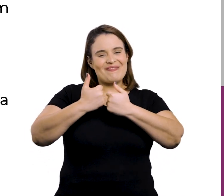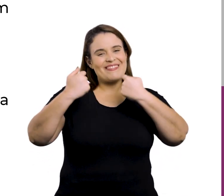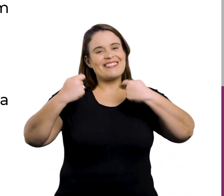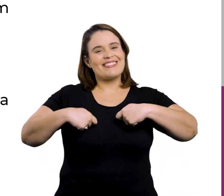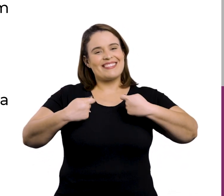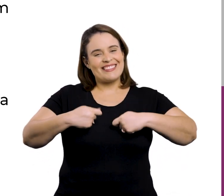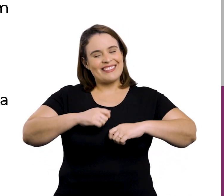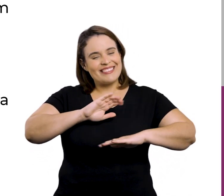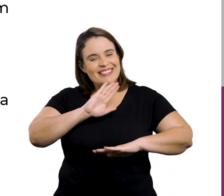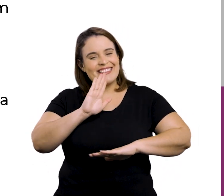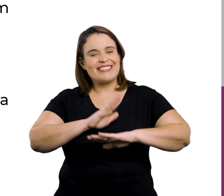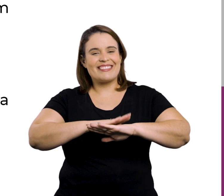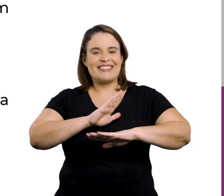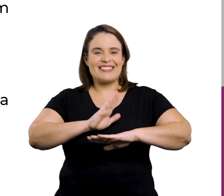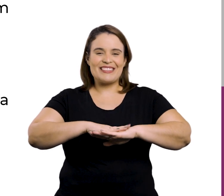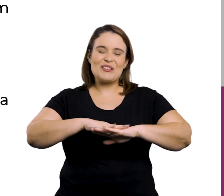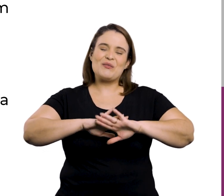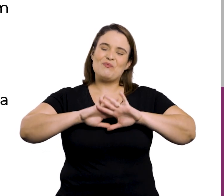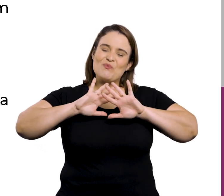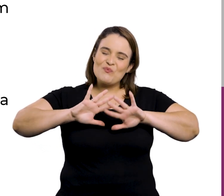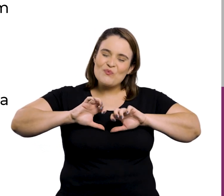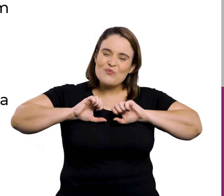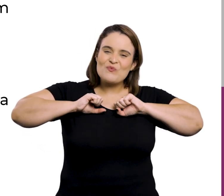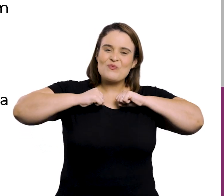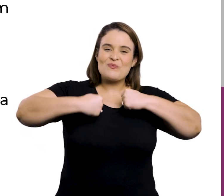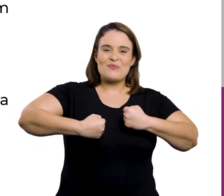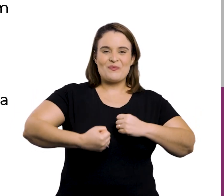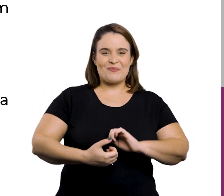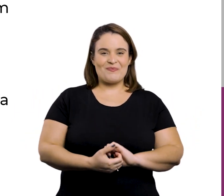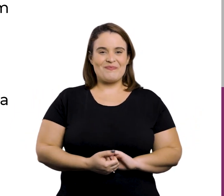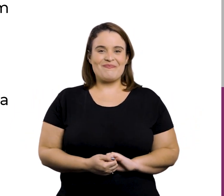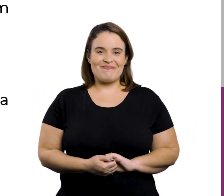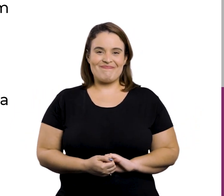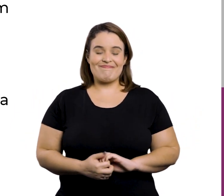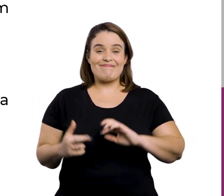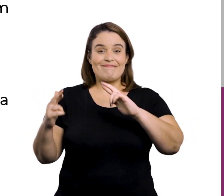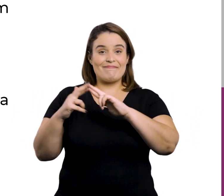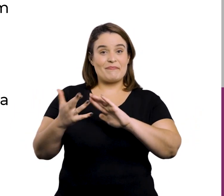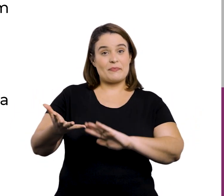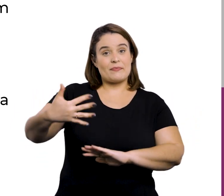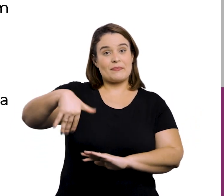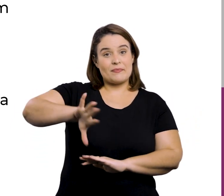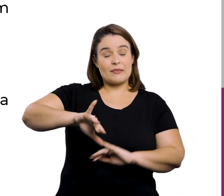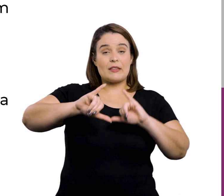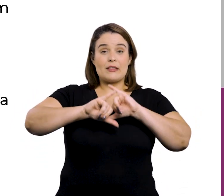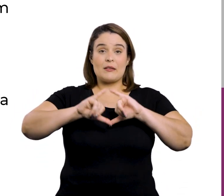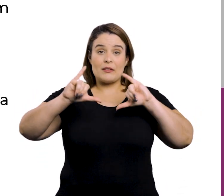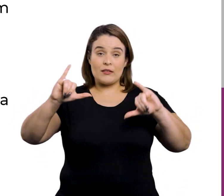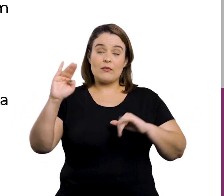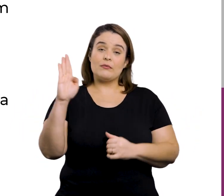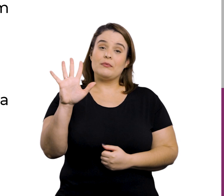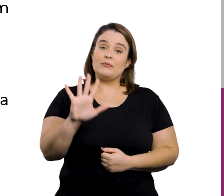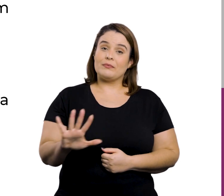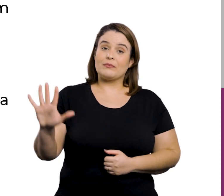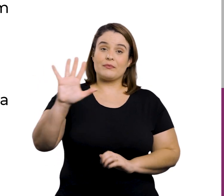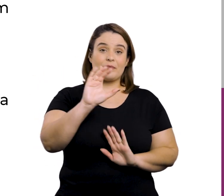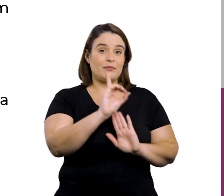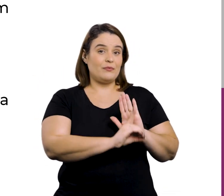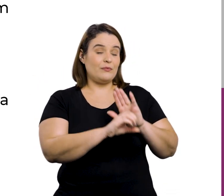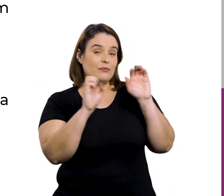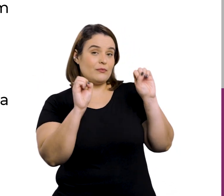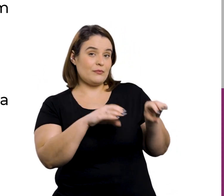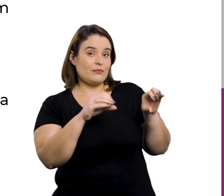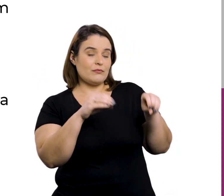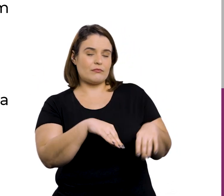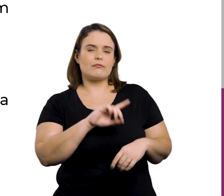para a realização dessa enorme mobilização. A toda a rede da Campanha Nacional pelo Direito à Educação, que